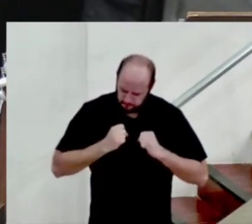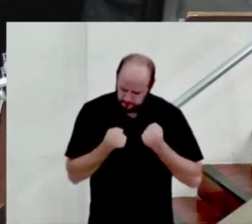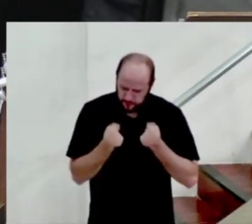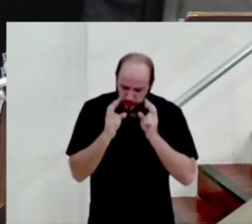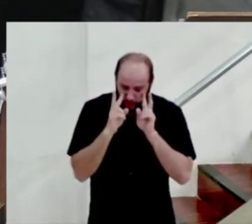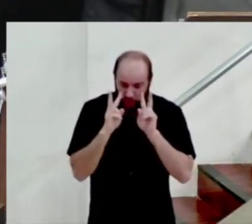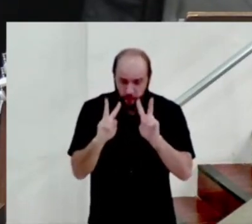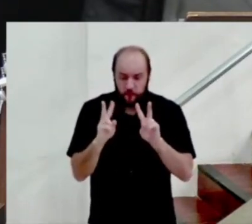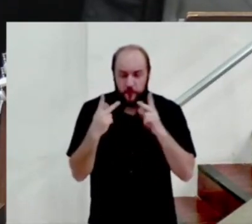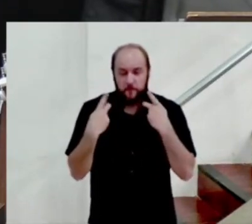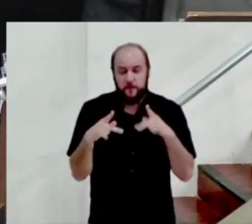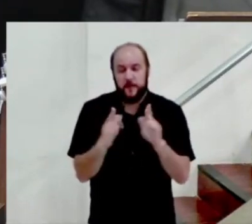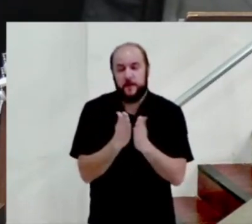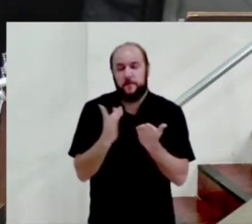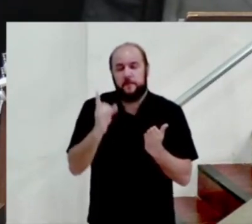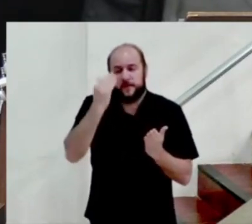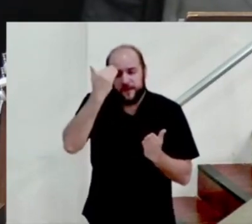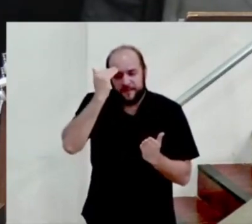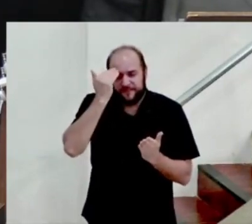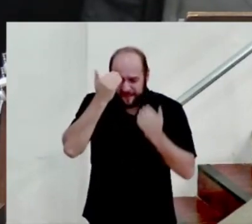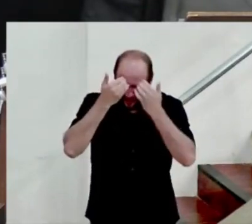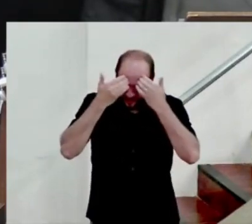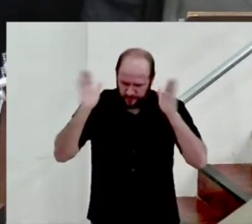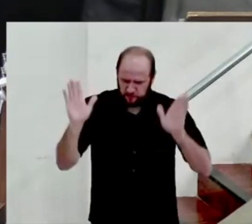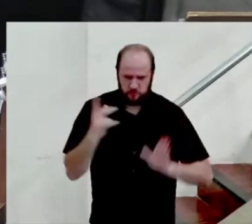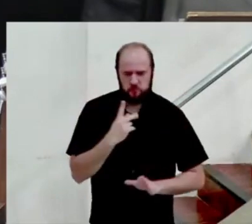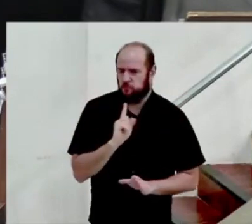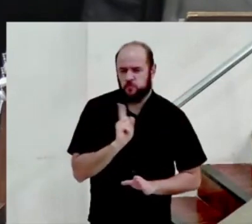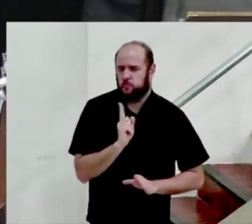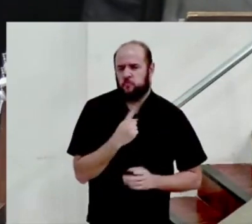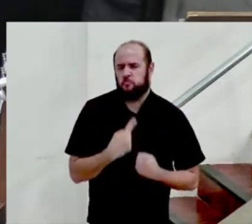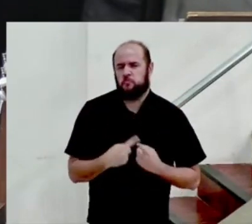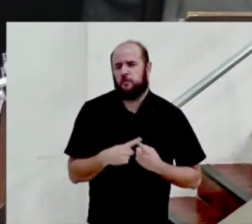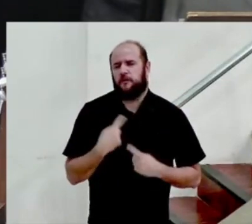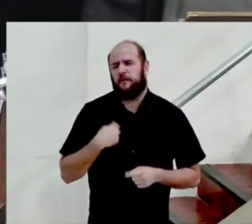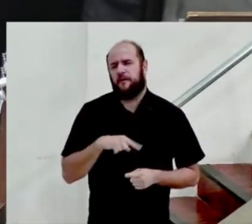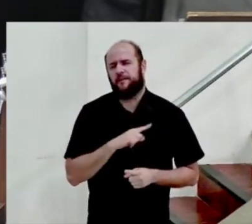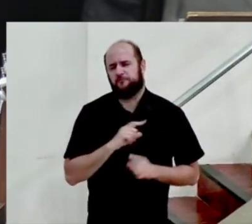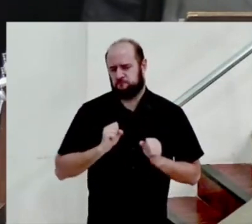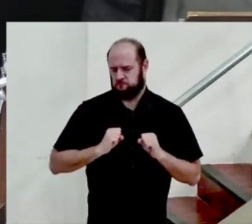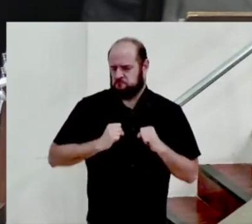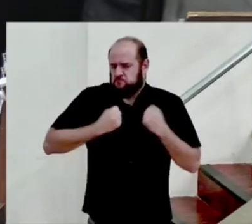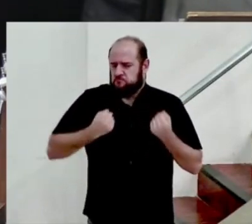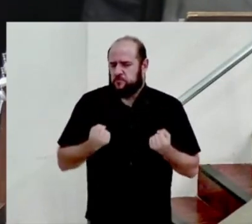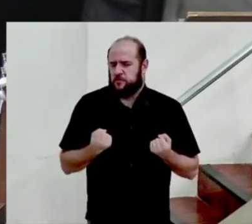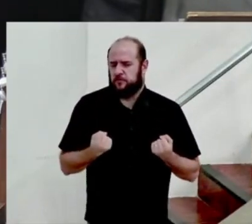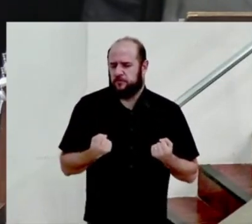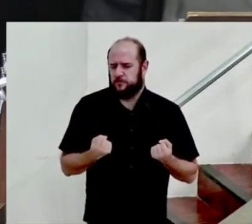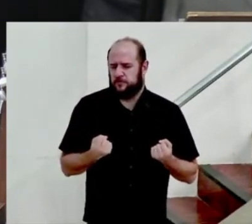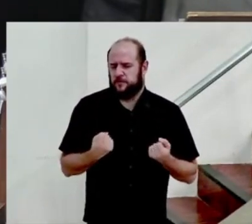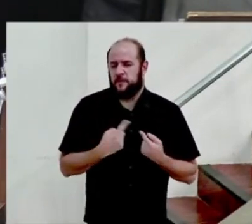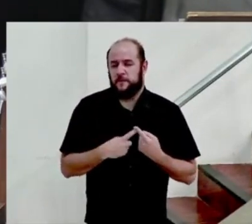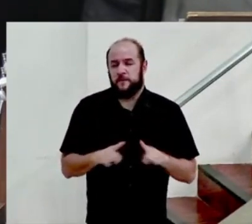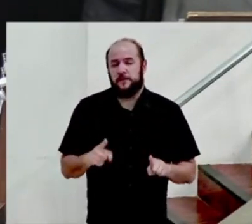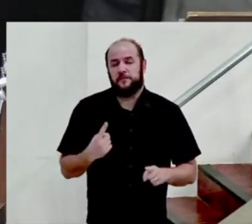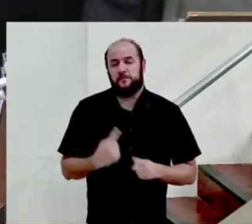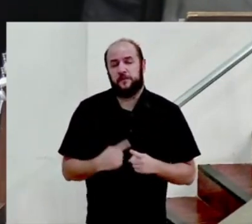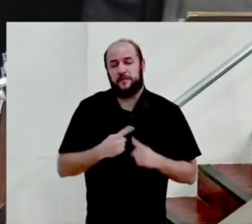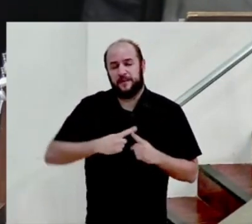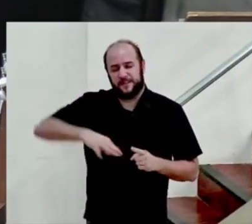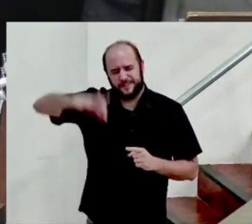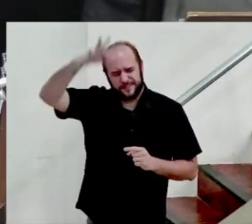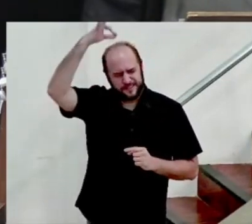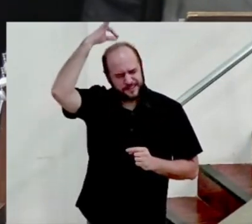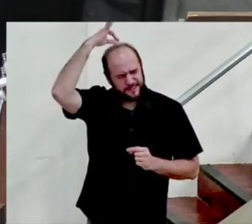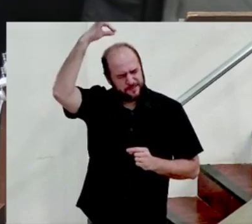Tua palavra e a entender. Não porque haja em nós a capacidade para isso, mas porque o Teu Santo Espírito,